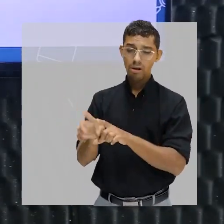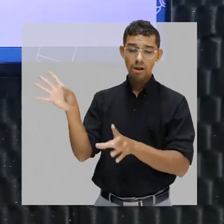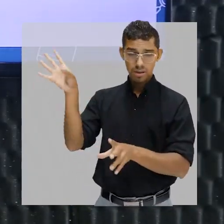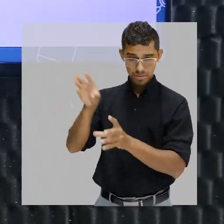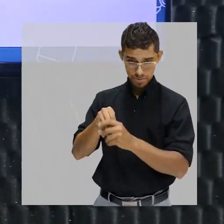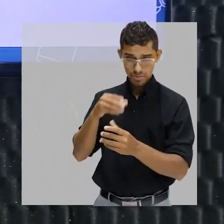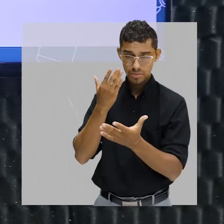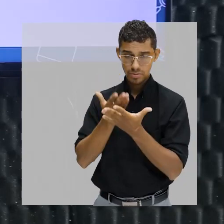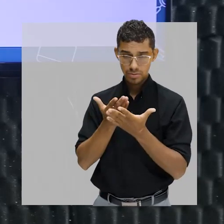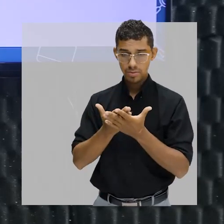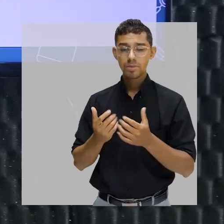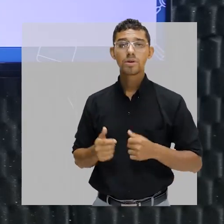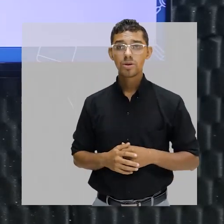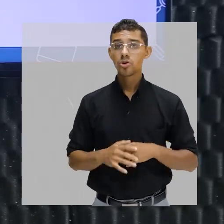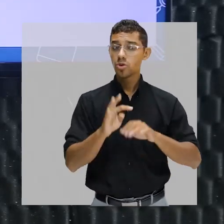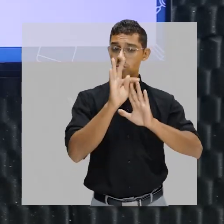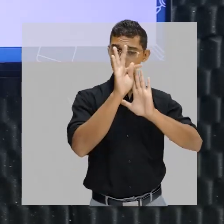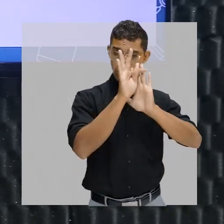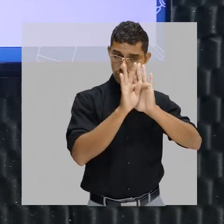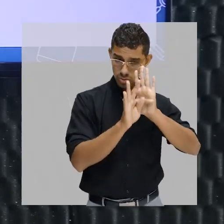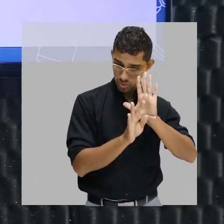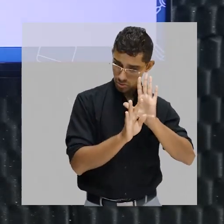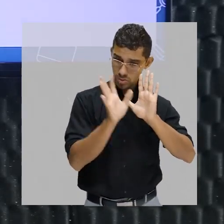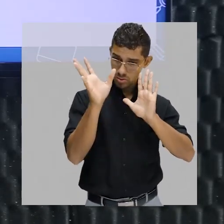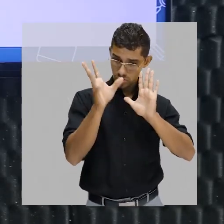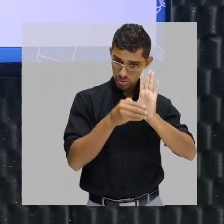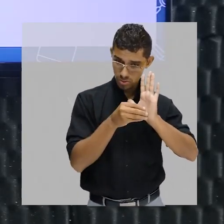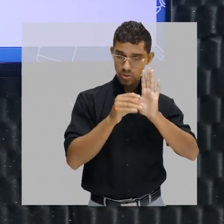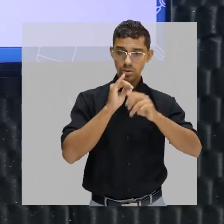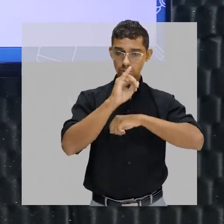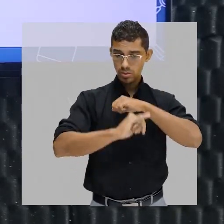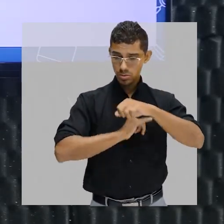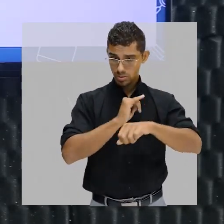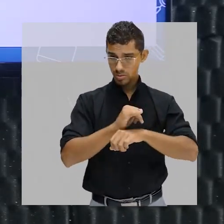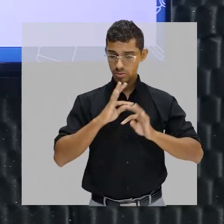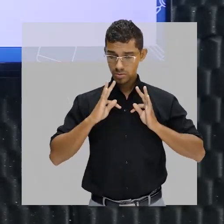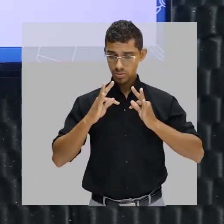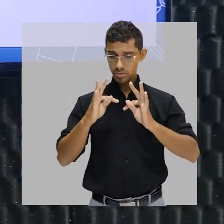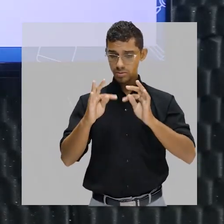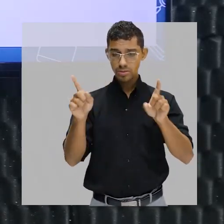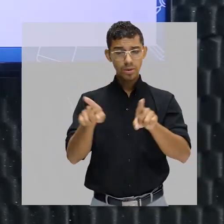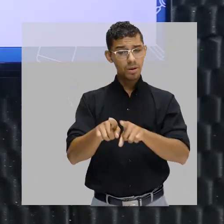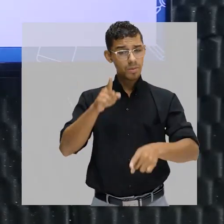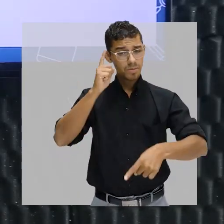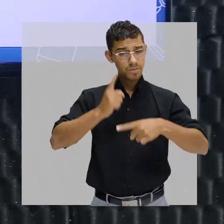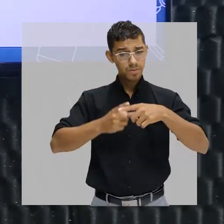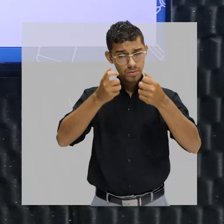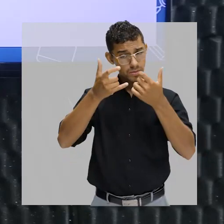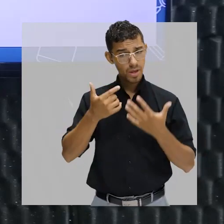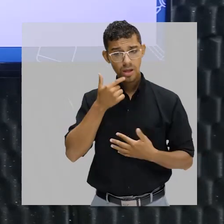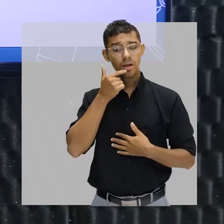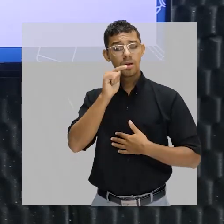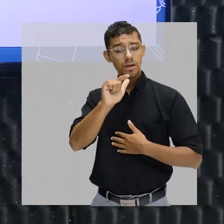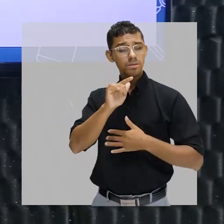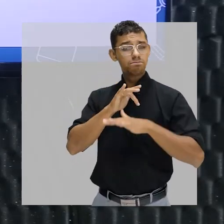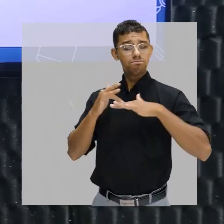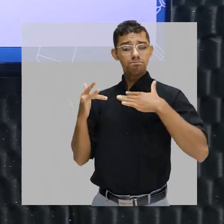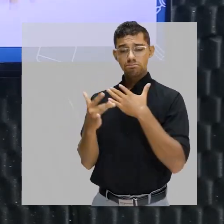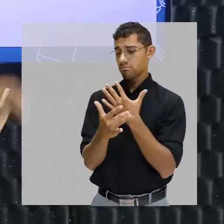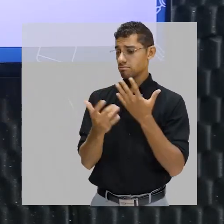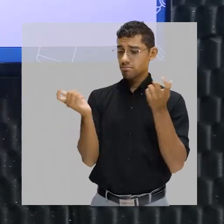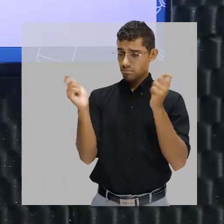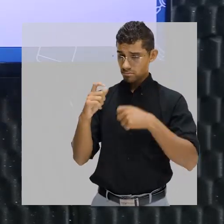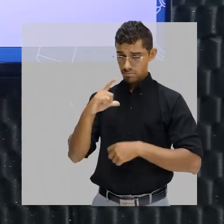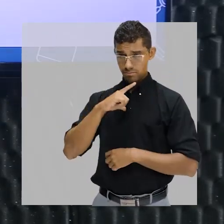dessa aula de hoje. Os textos digitais, porque a linguagem específica das redes sociais